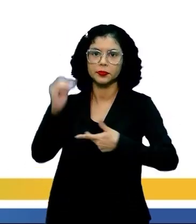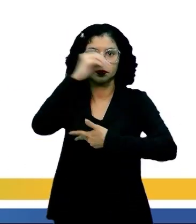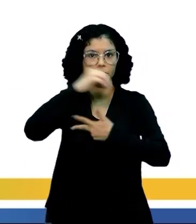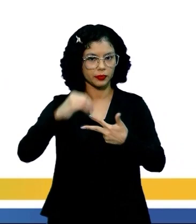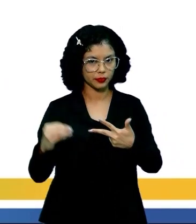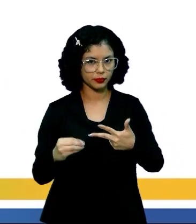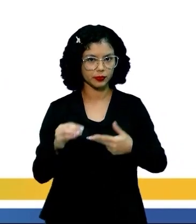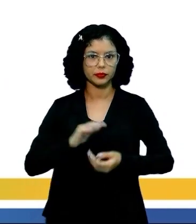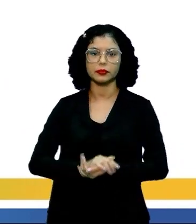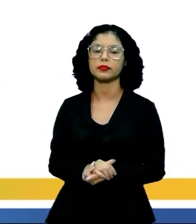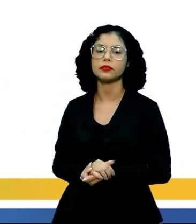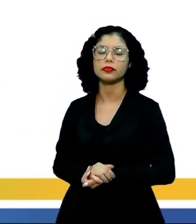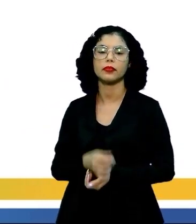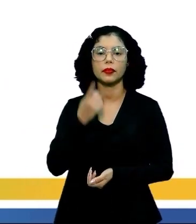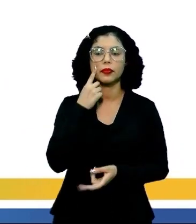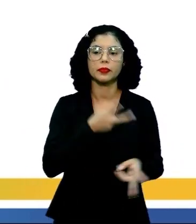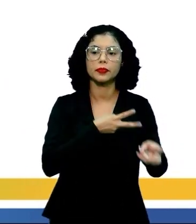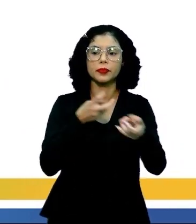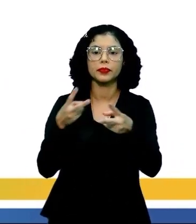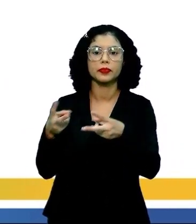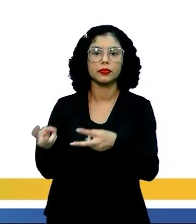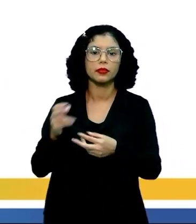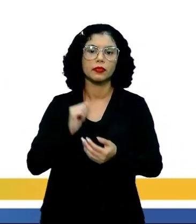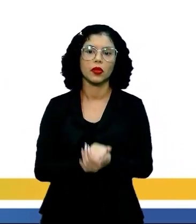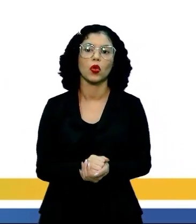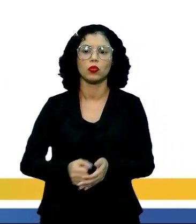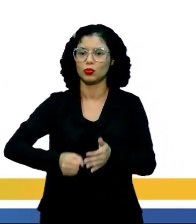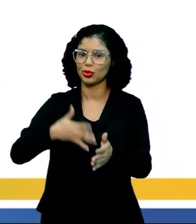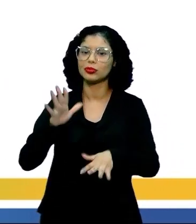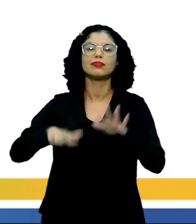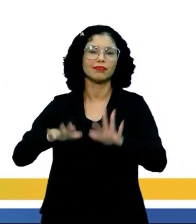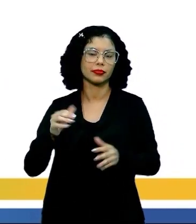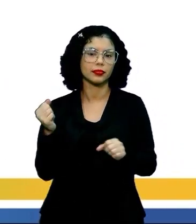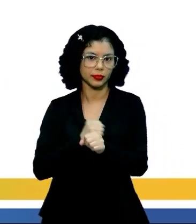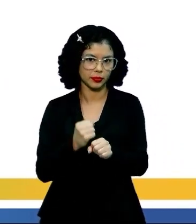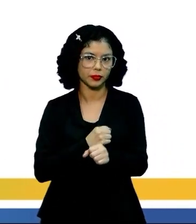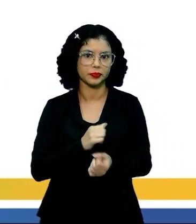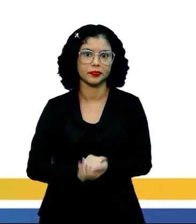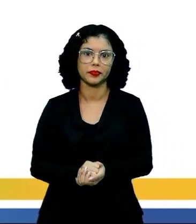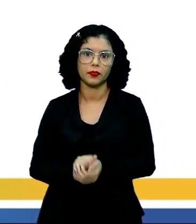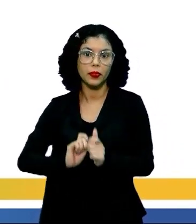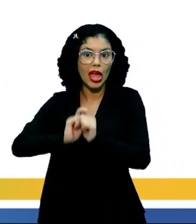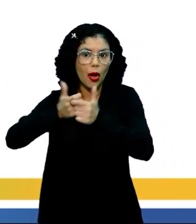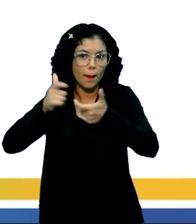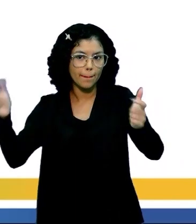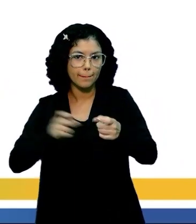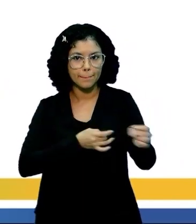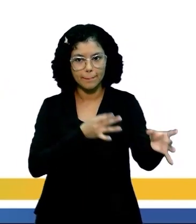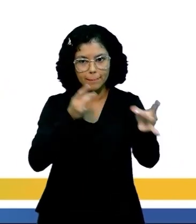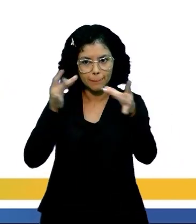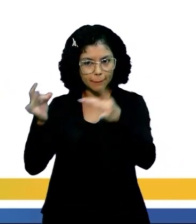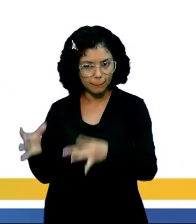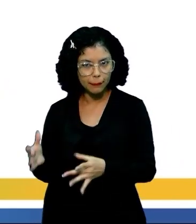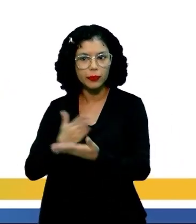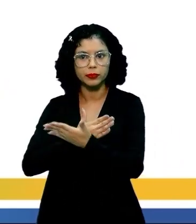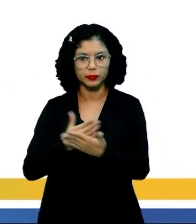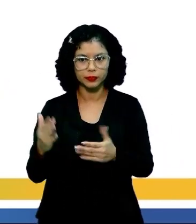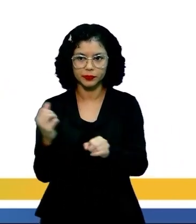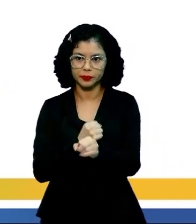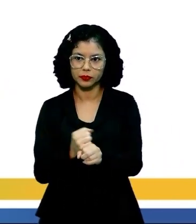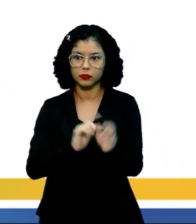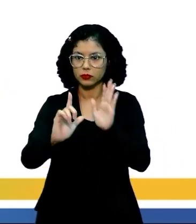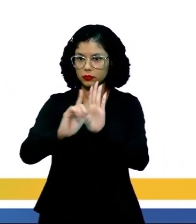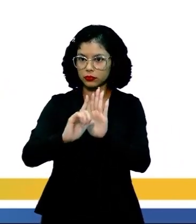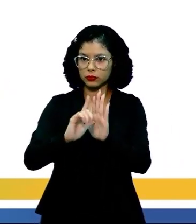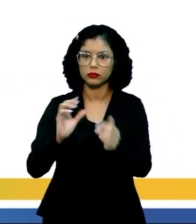Enem. Preste atenção que você vai se deparar muito com isso esse ano. Para aumentar as vendas no início do